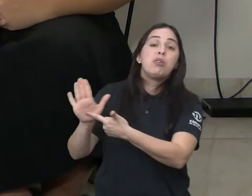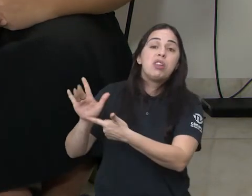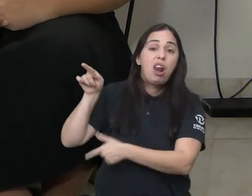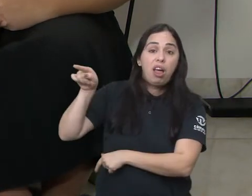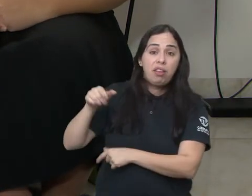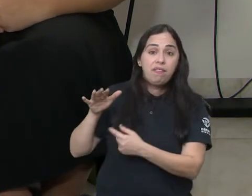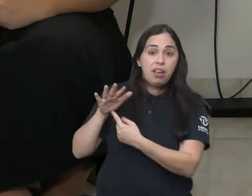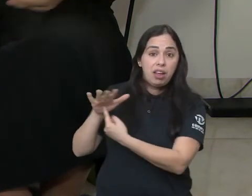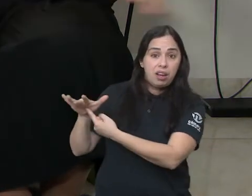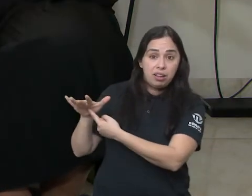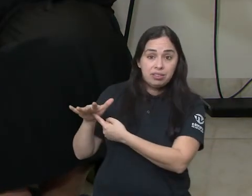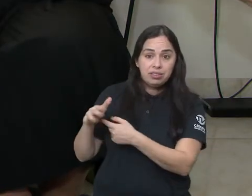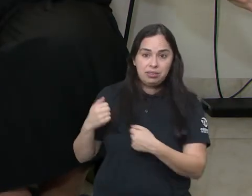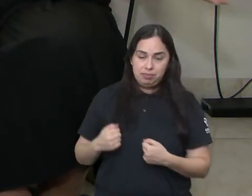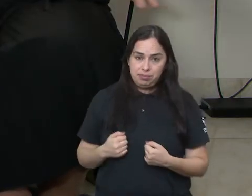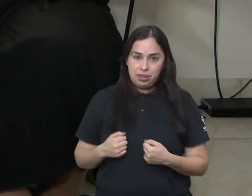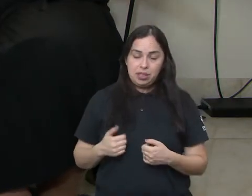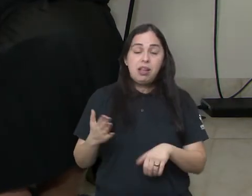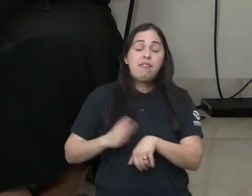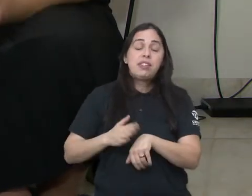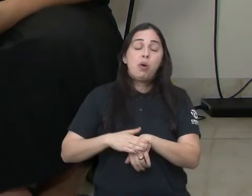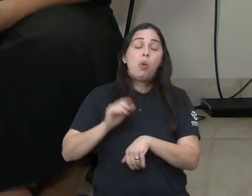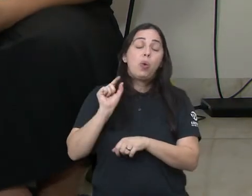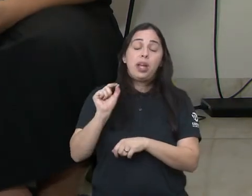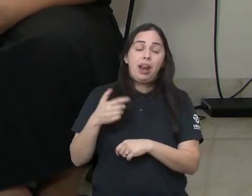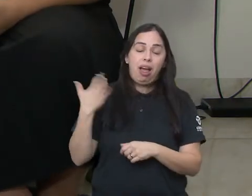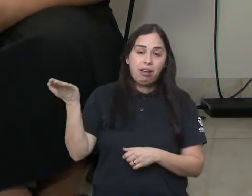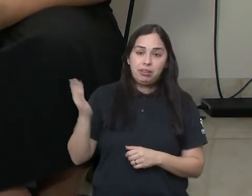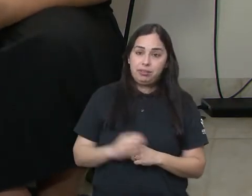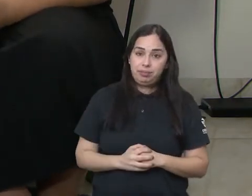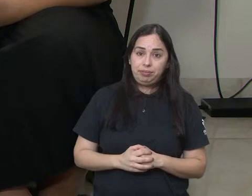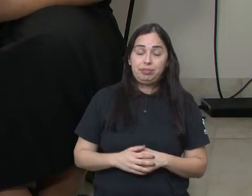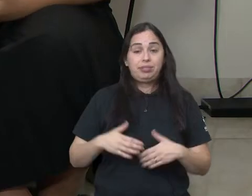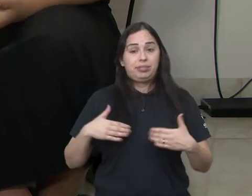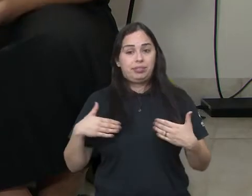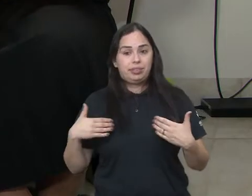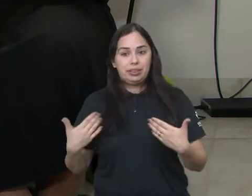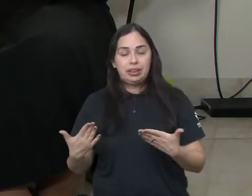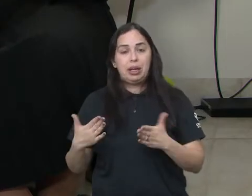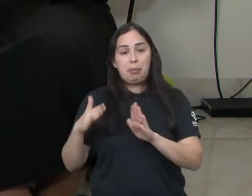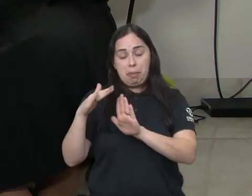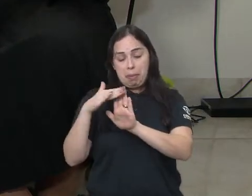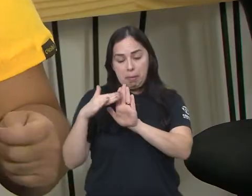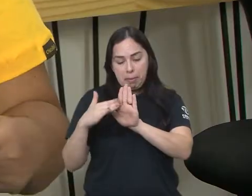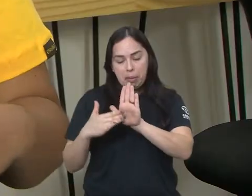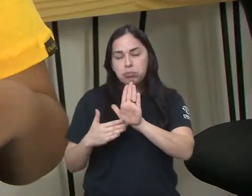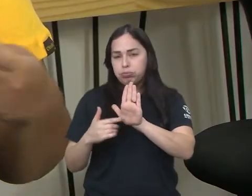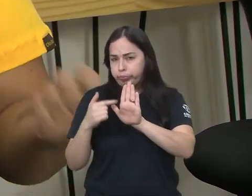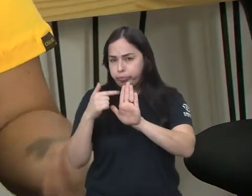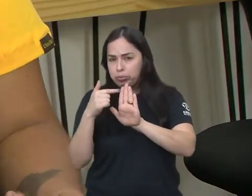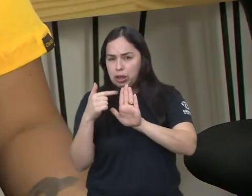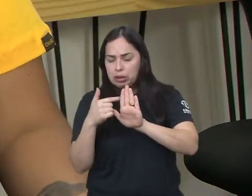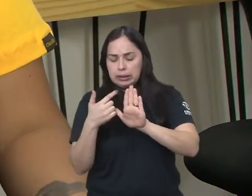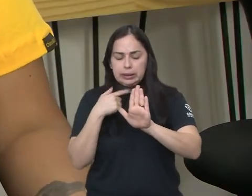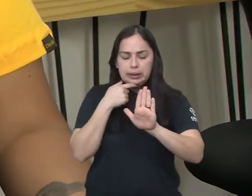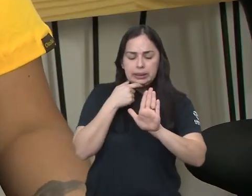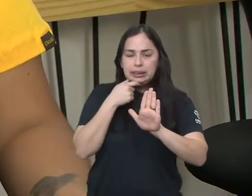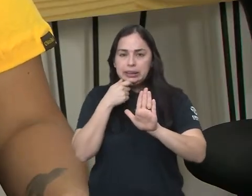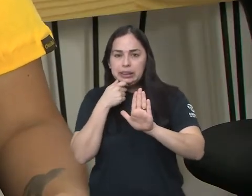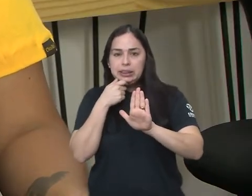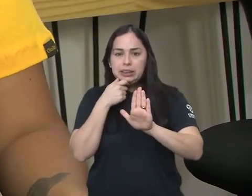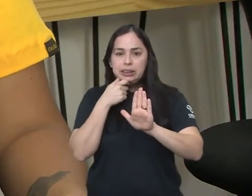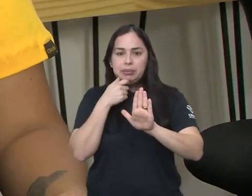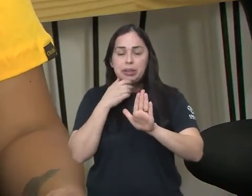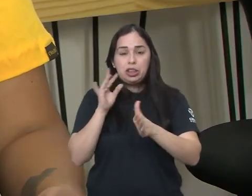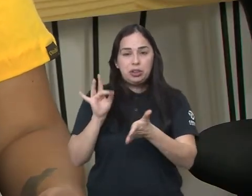Con? Ah, tem que ter a obra, né? O que você vai fazer lá? Aí foi assim, nossa, eu tava com esse roteiro, comecei, tal. Só que